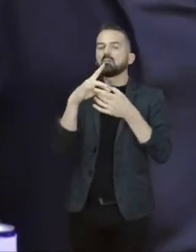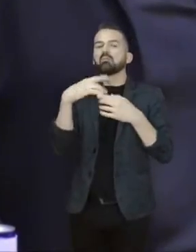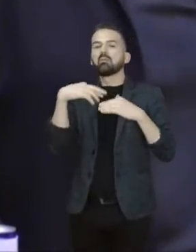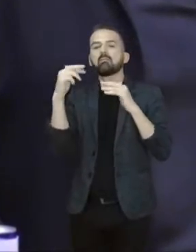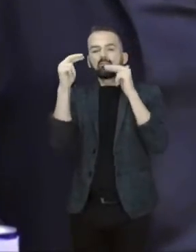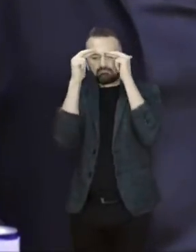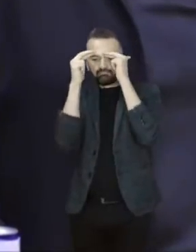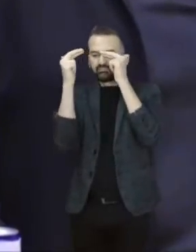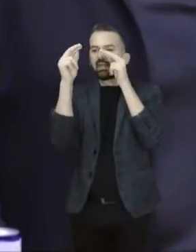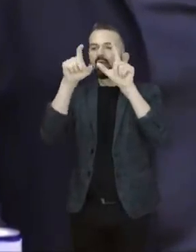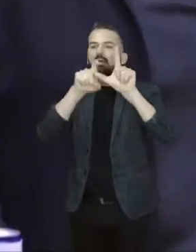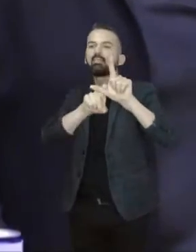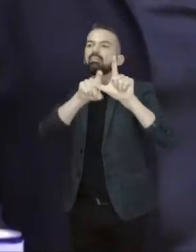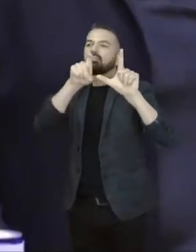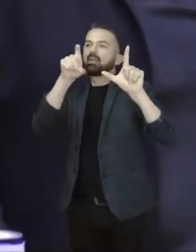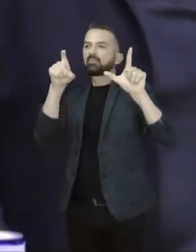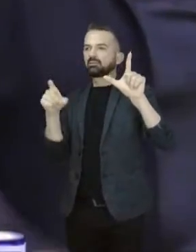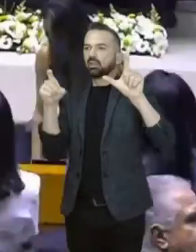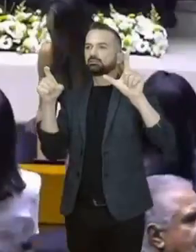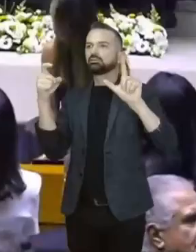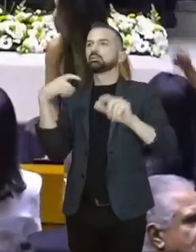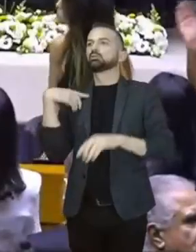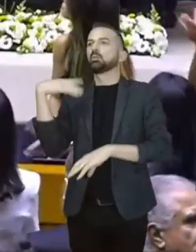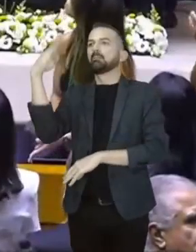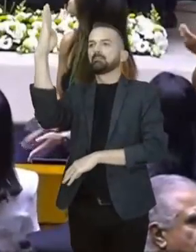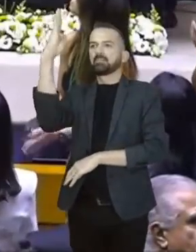independência do Brasil.